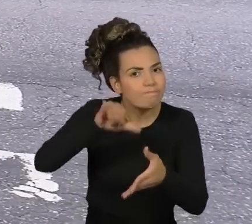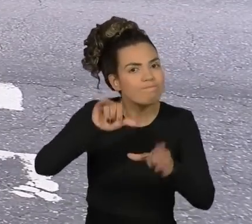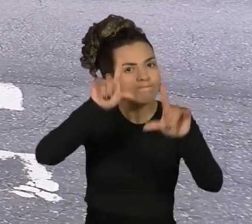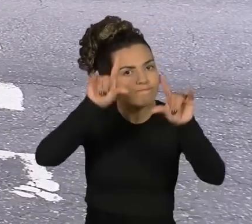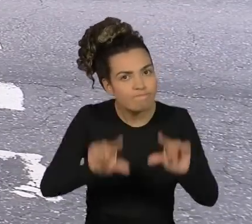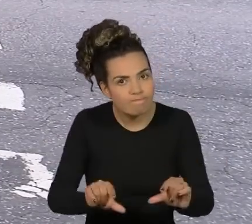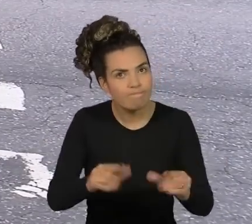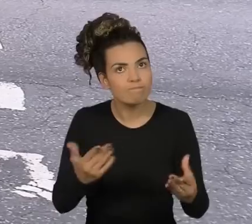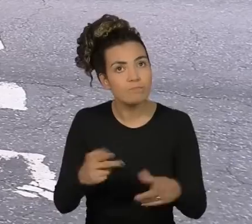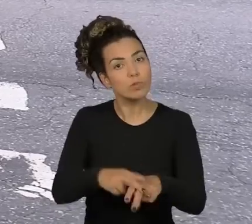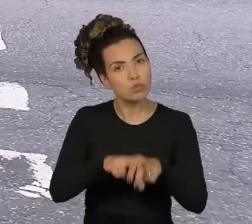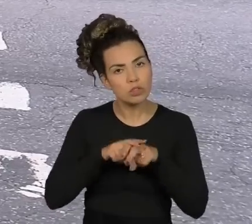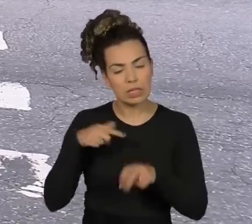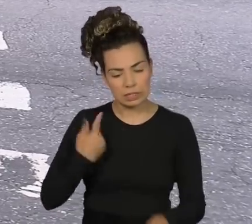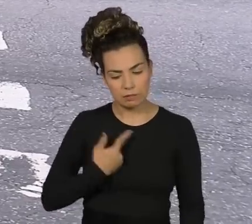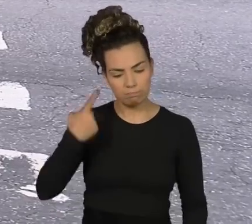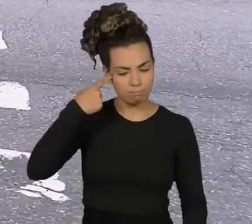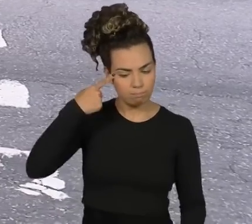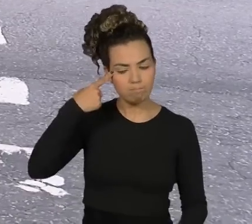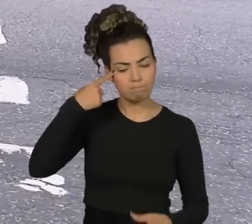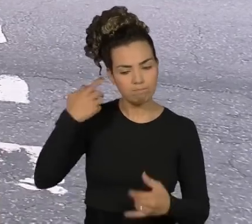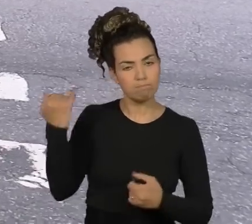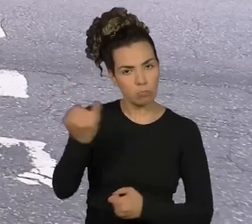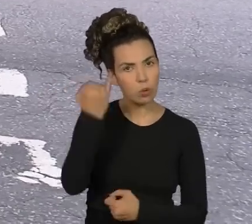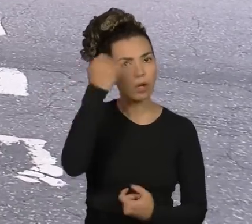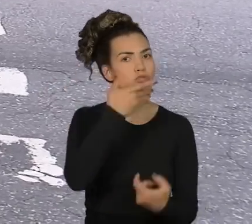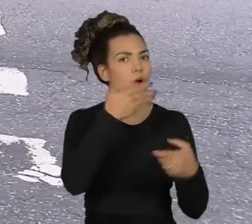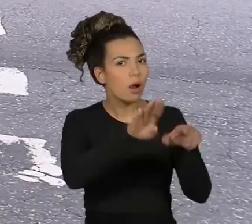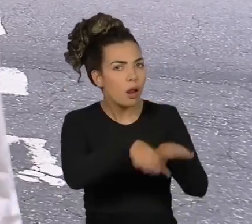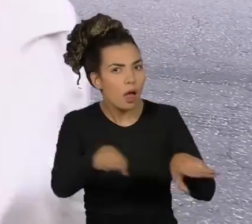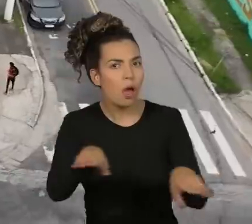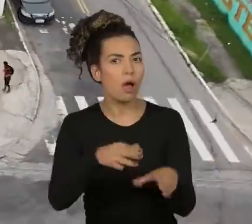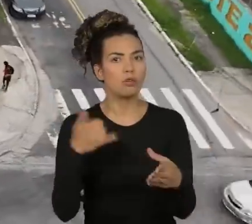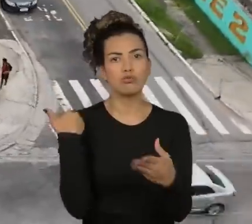tem ensinado noções de trânsito para as crianças dentro da escola.